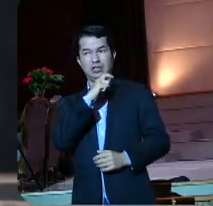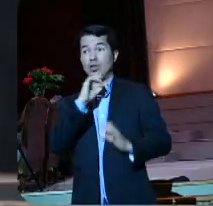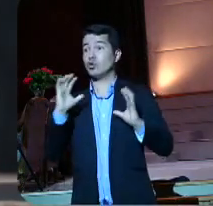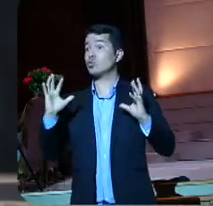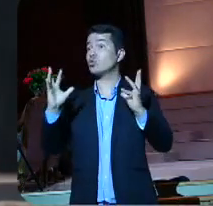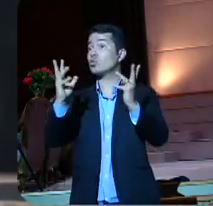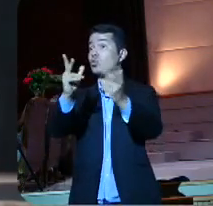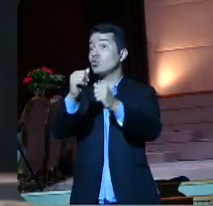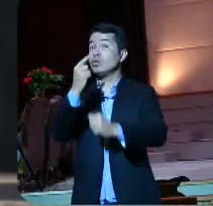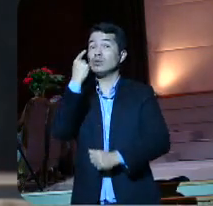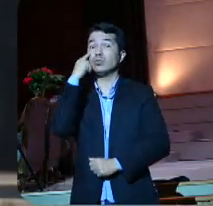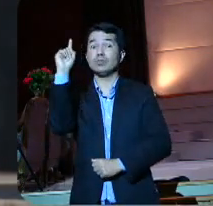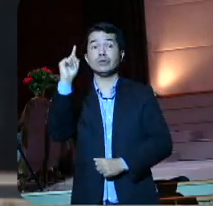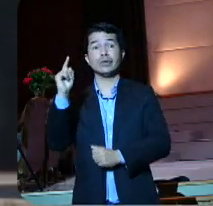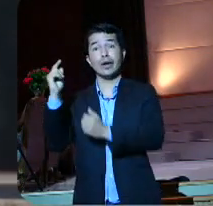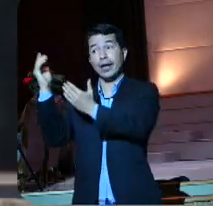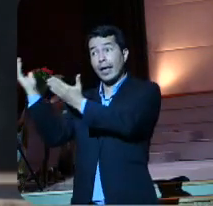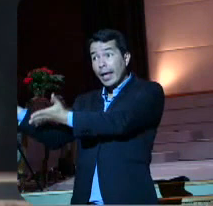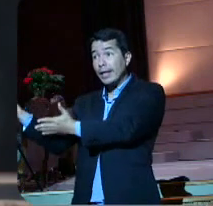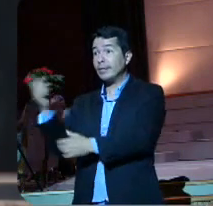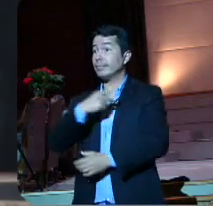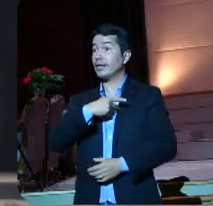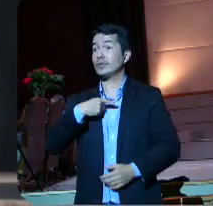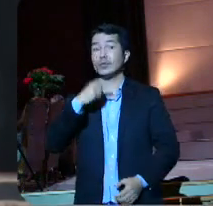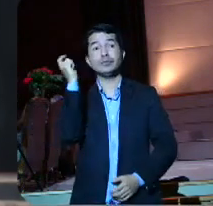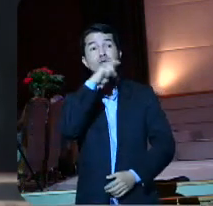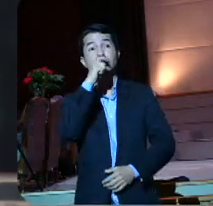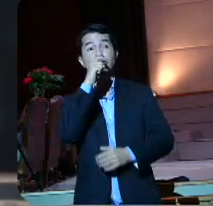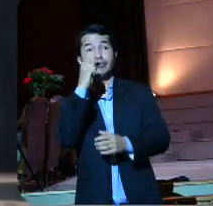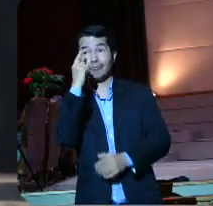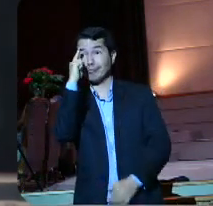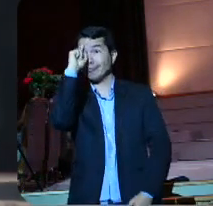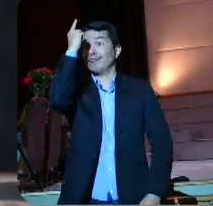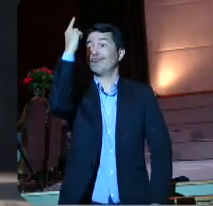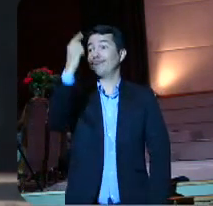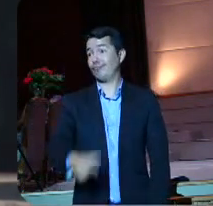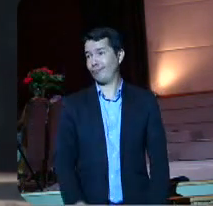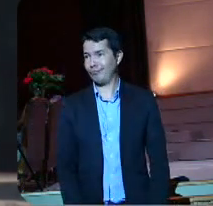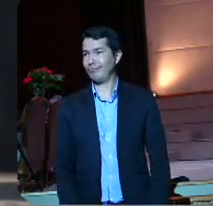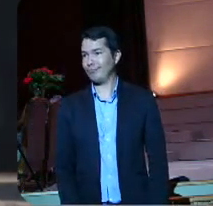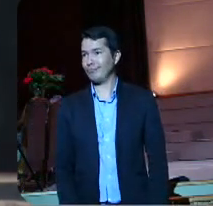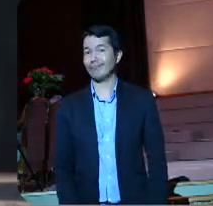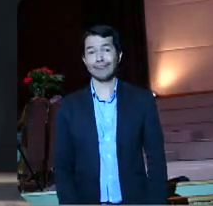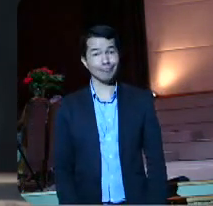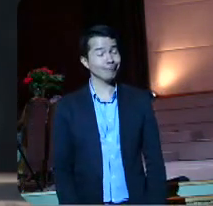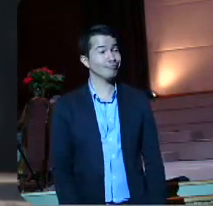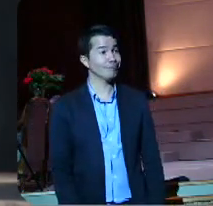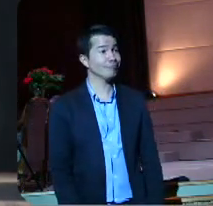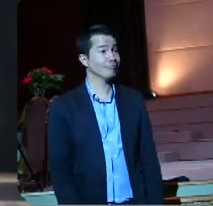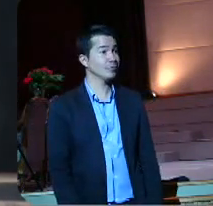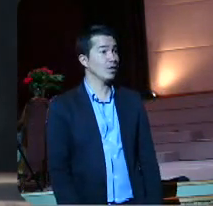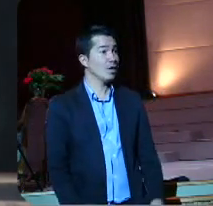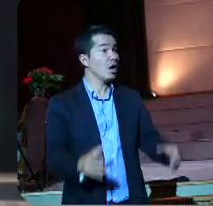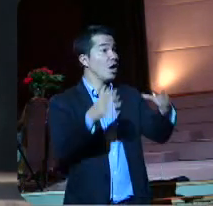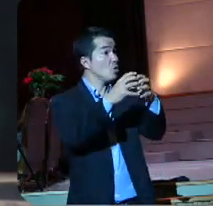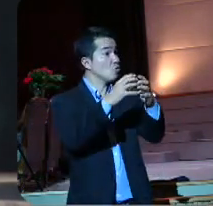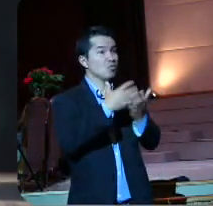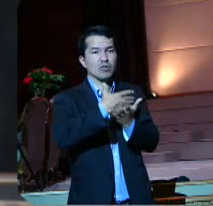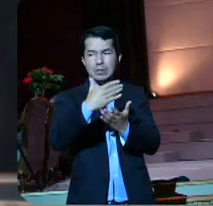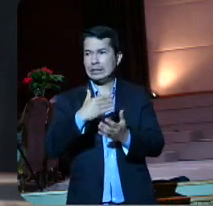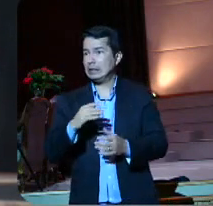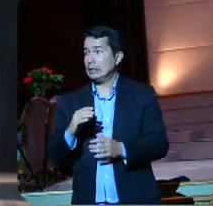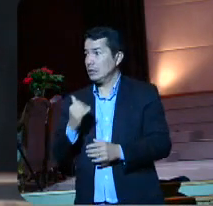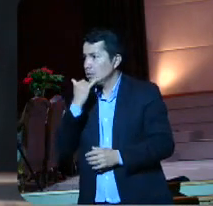que eu abrisse a boca. E aquelas mesmas pessoas disseram: não, pastor, nós precisamos nomear uma comissão de disciplina para trabalhar esse